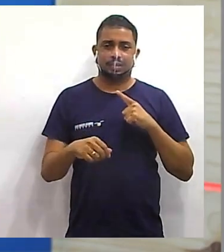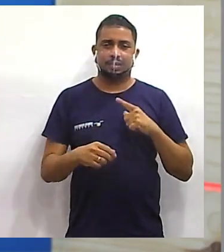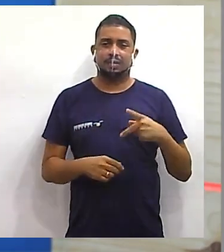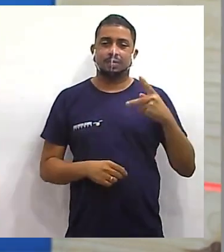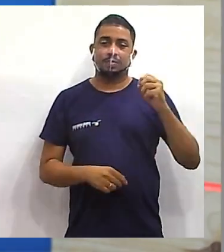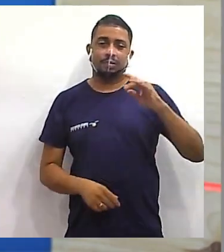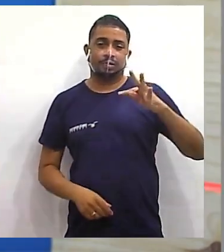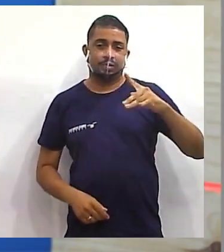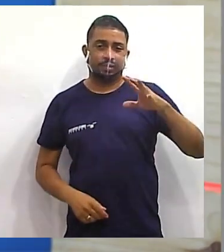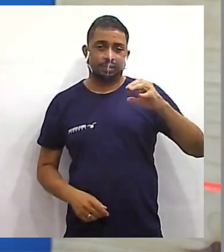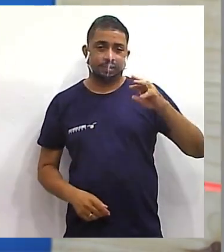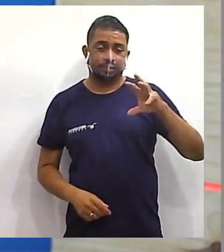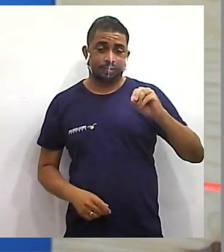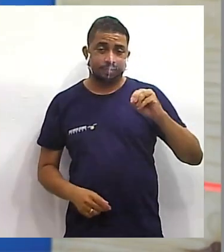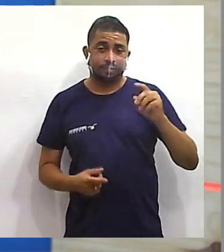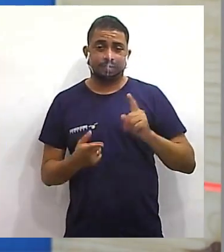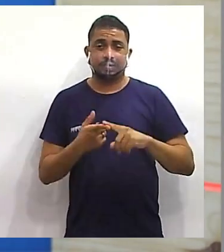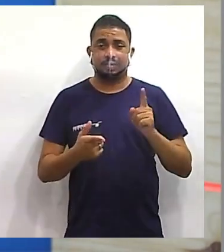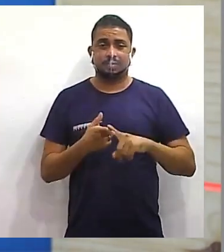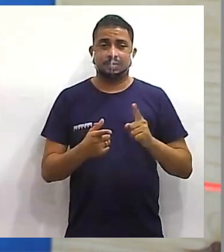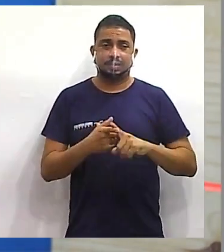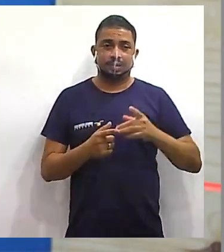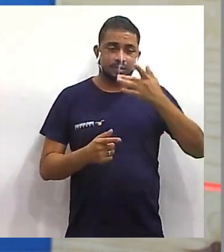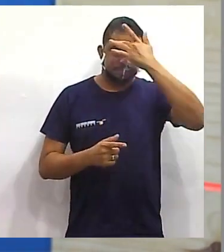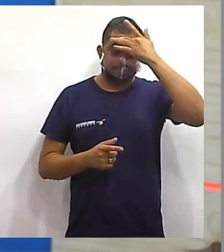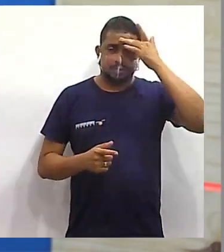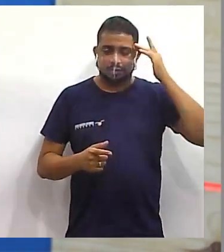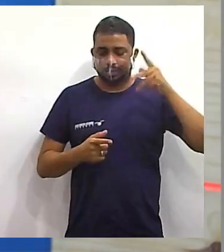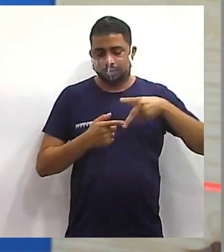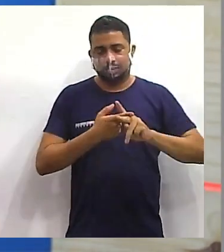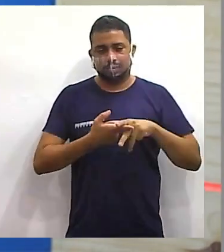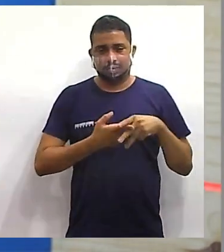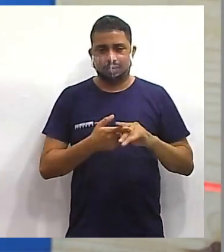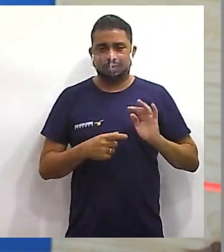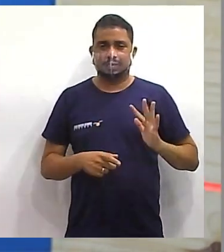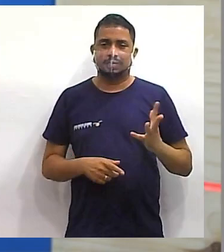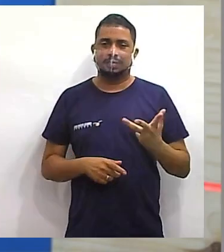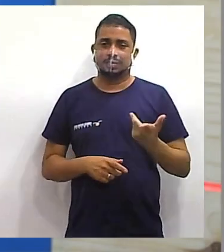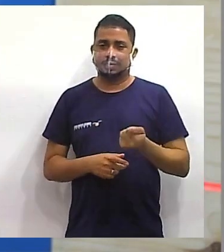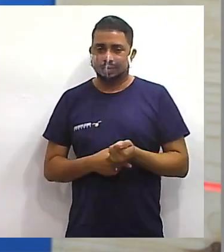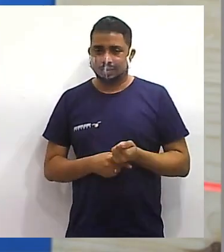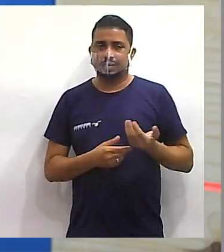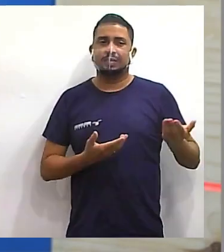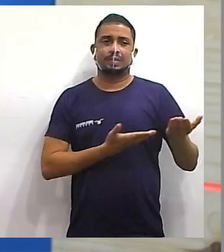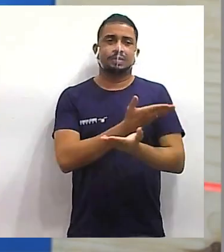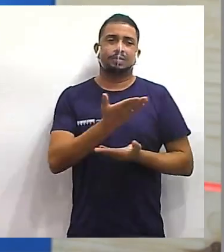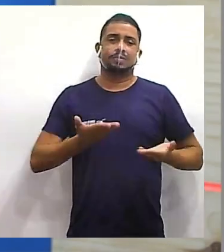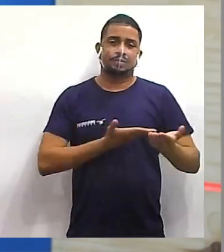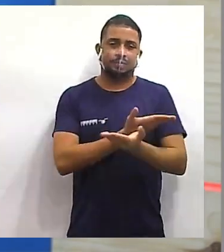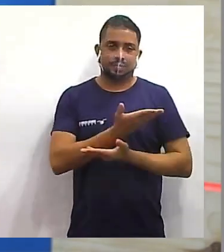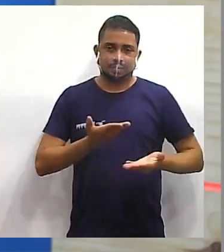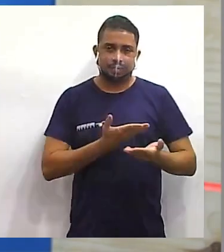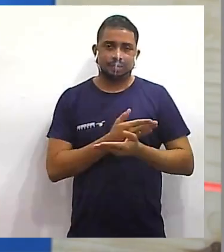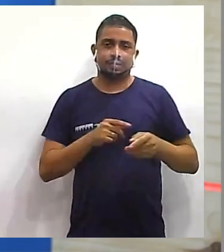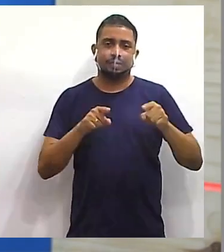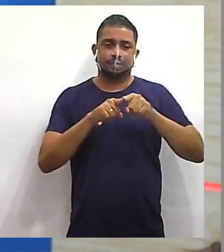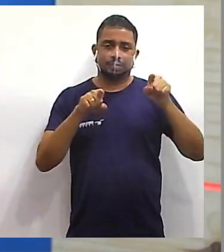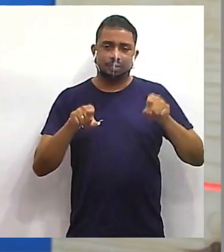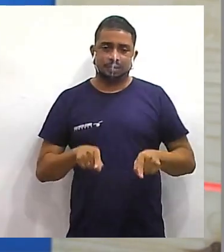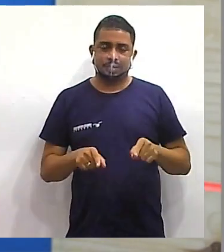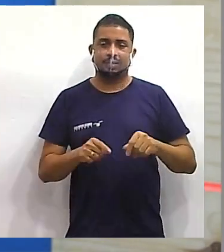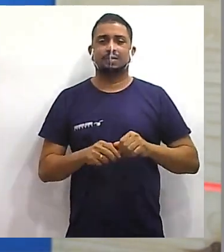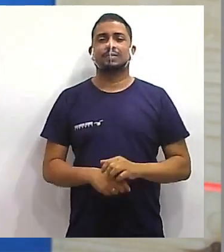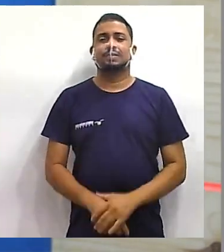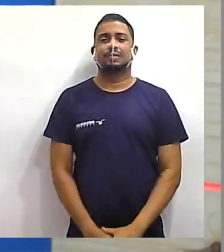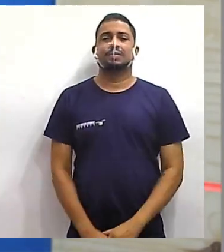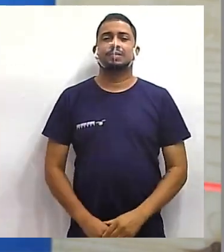né? Sim, o pessoal da manutenção, todos envolvidos, os projetos funcionam,